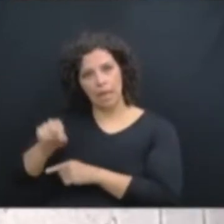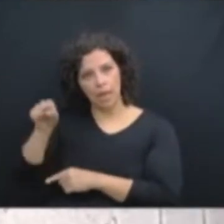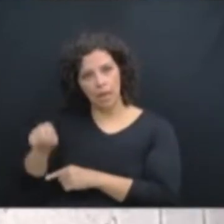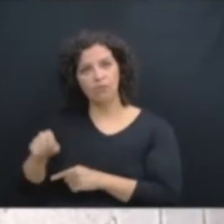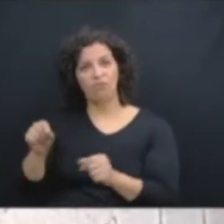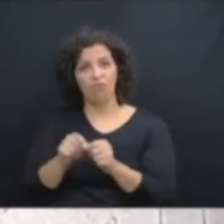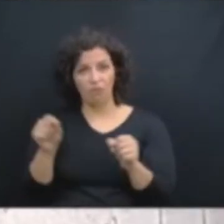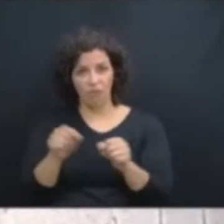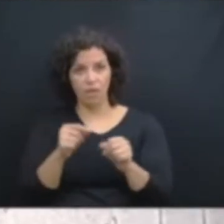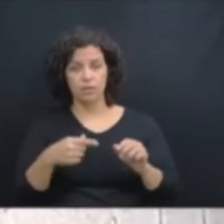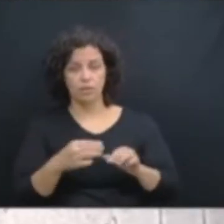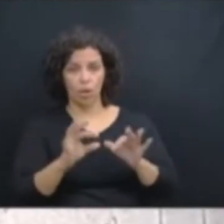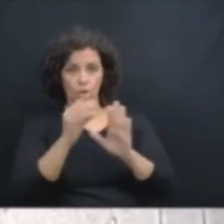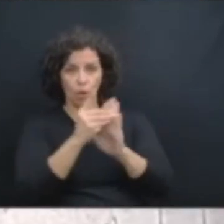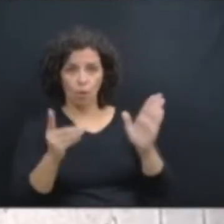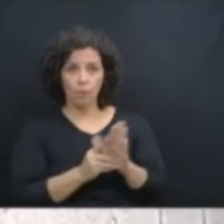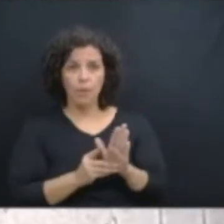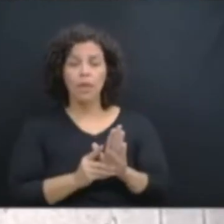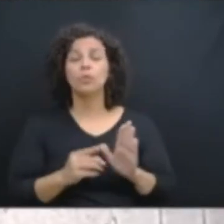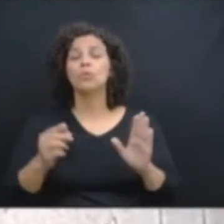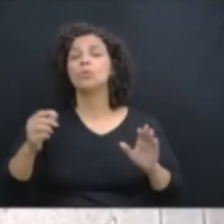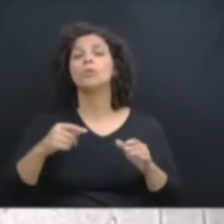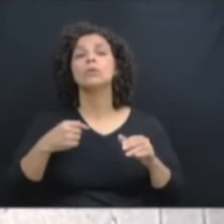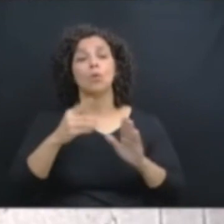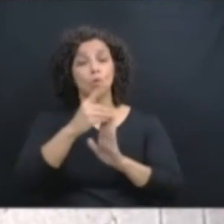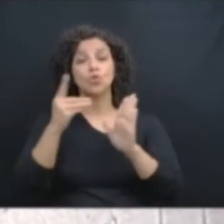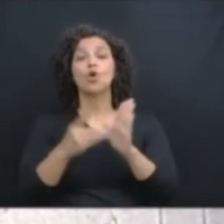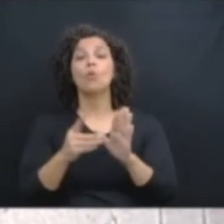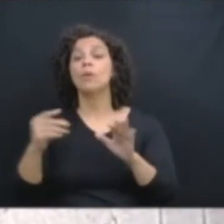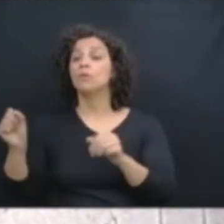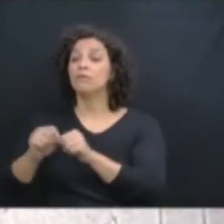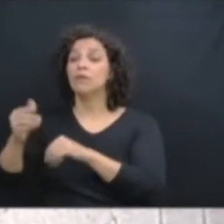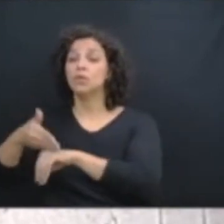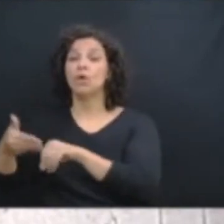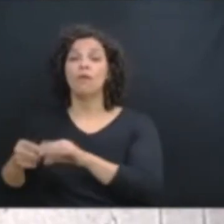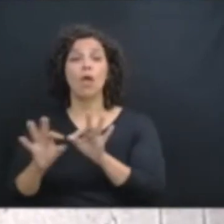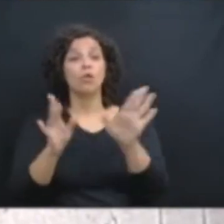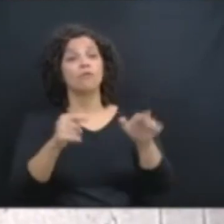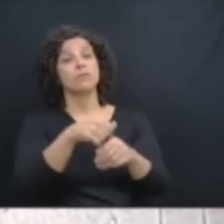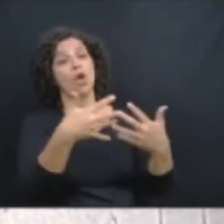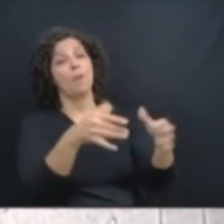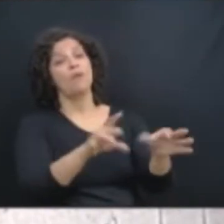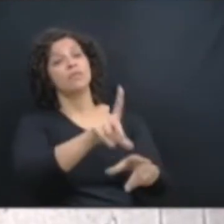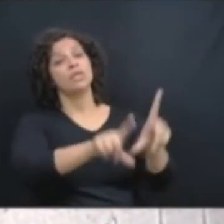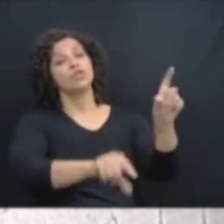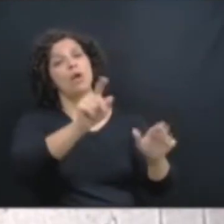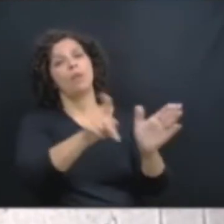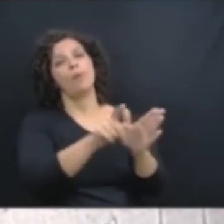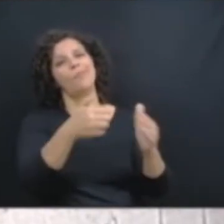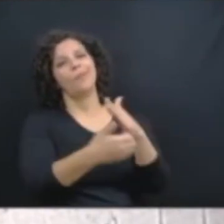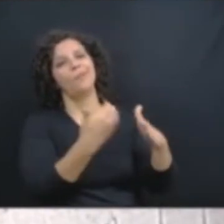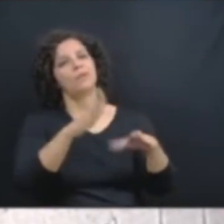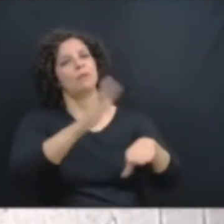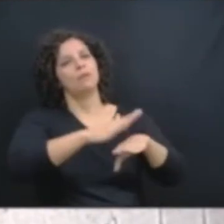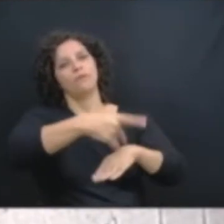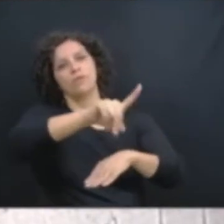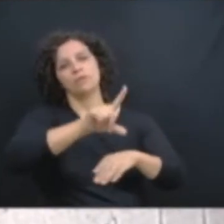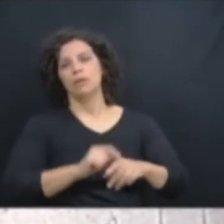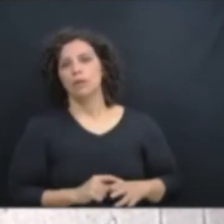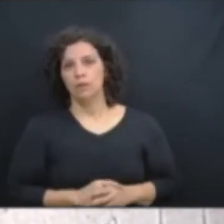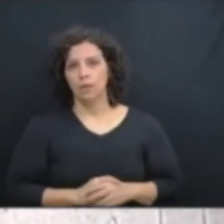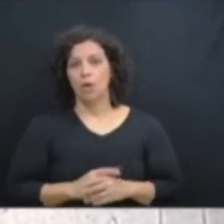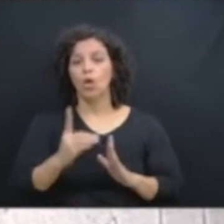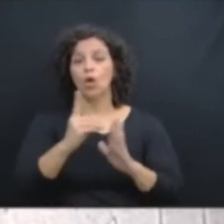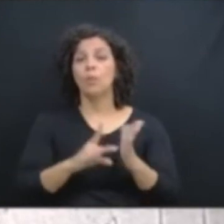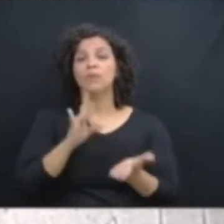termo público que autoriza o governo do Paraná, autoriza a Copel a fazer esse procedimento? Por